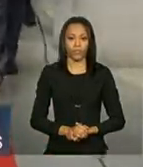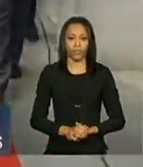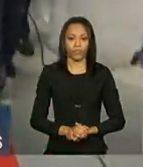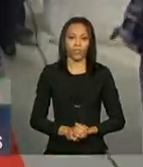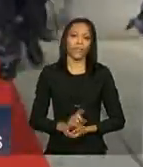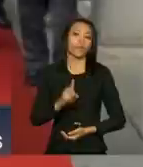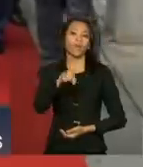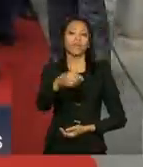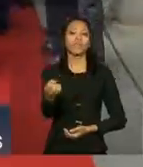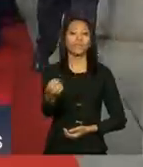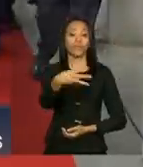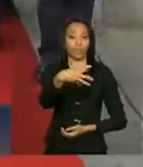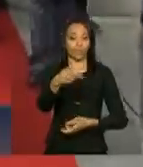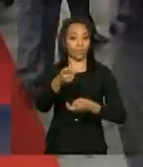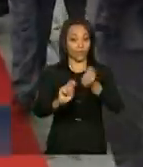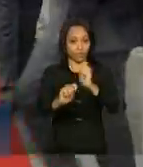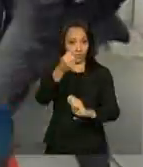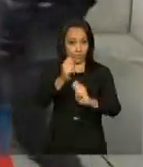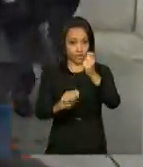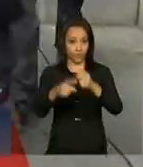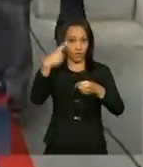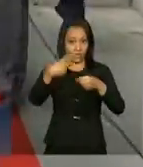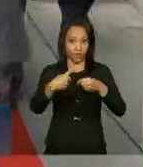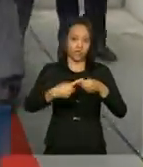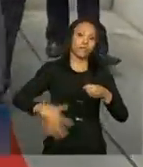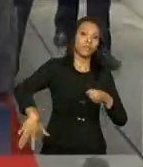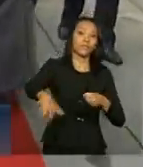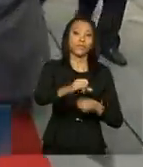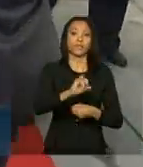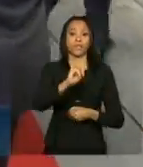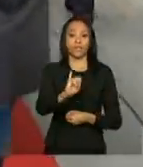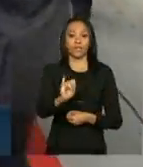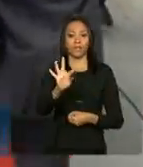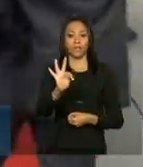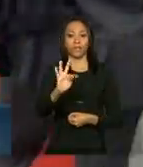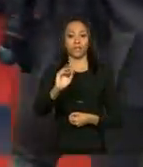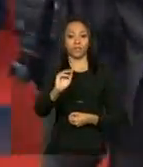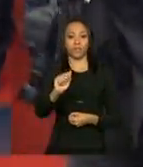Essa nova unidade em Itajubá, no sul de Minas Gerais,